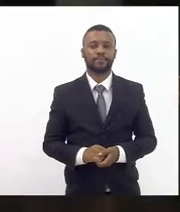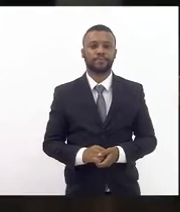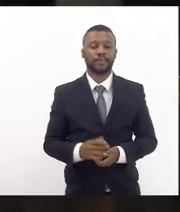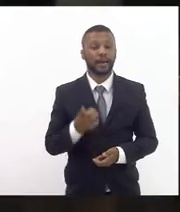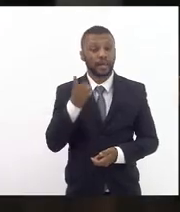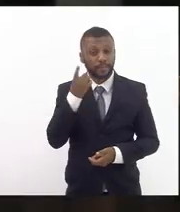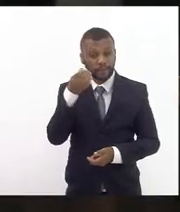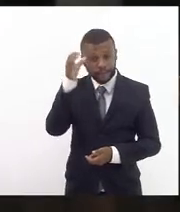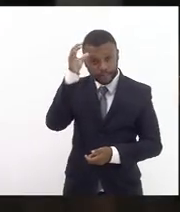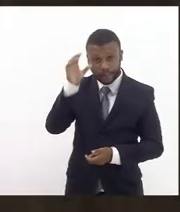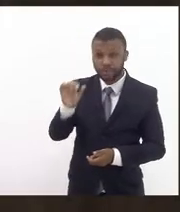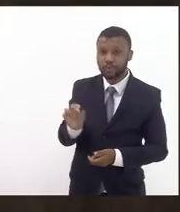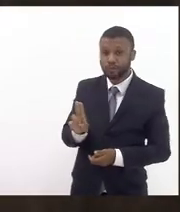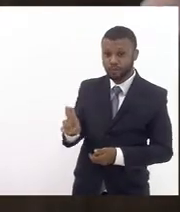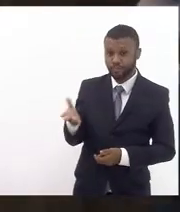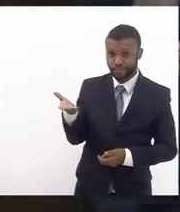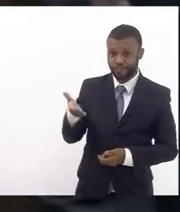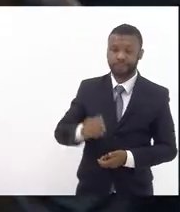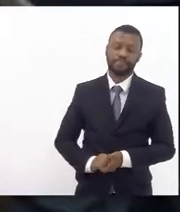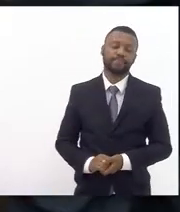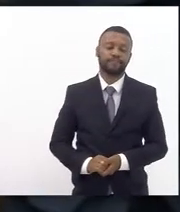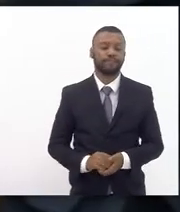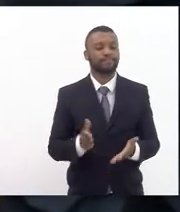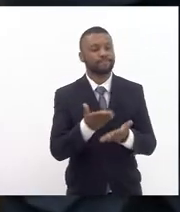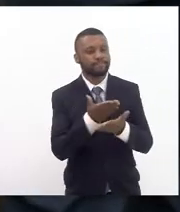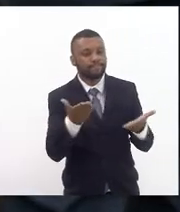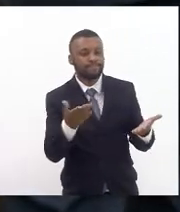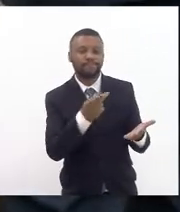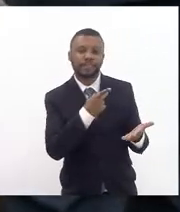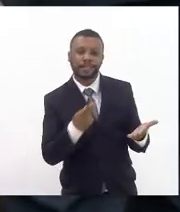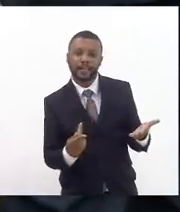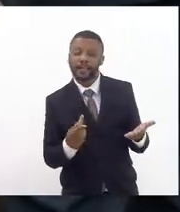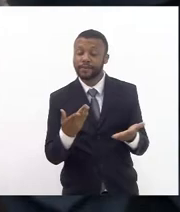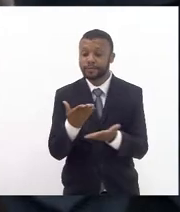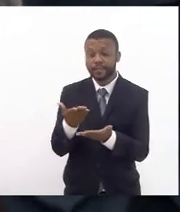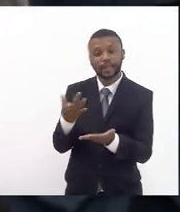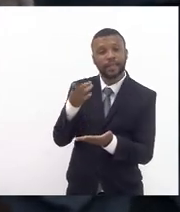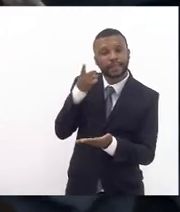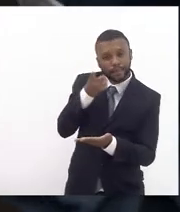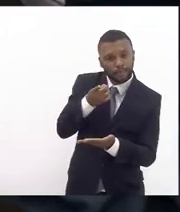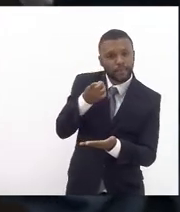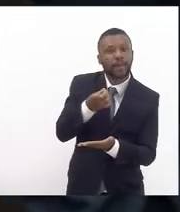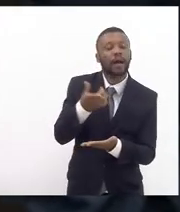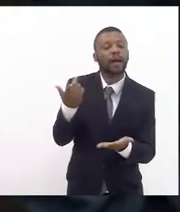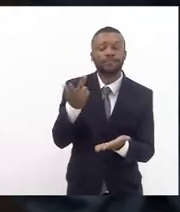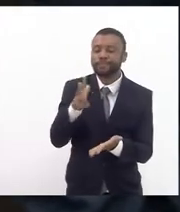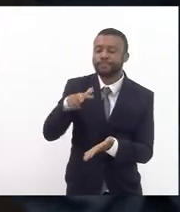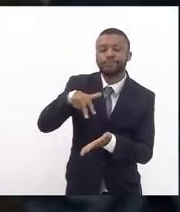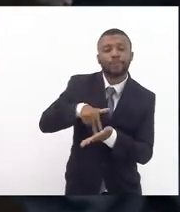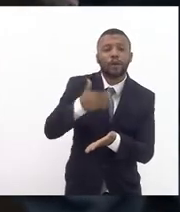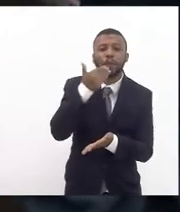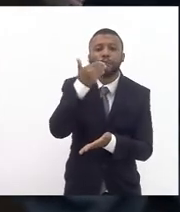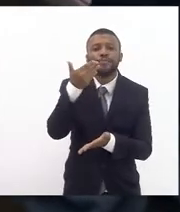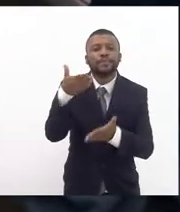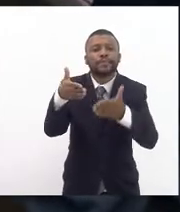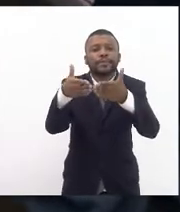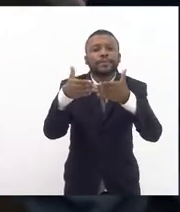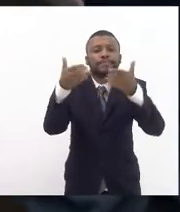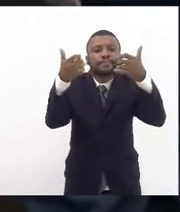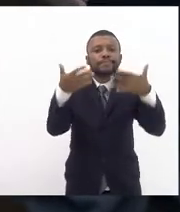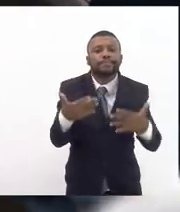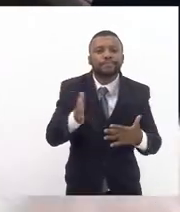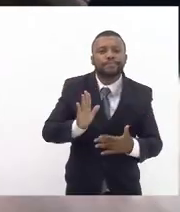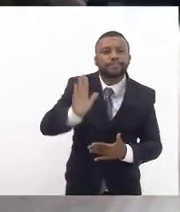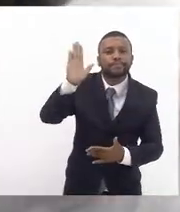Deputada Tia. Senhor presidente, senhoras e senhores deputados, eu venho aqui, eu pedi essa questão de ordem à